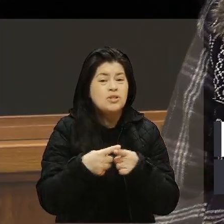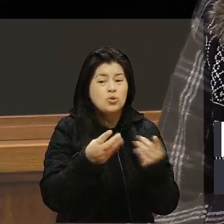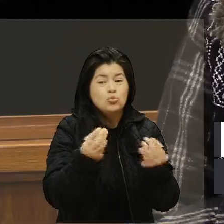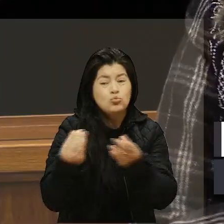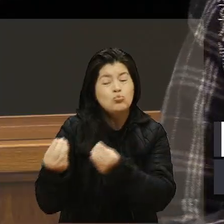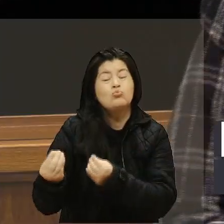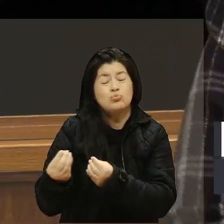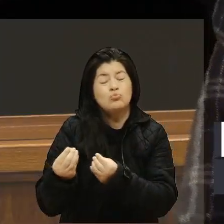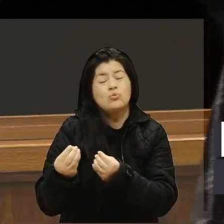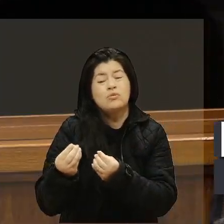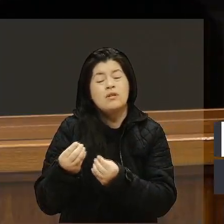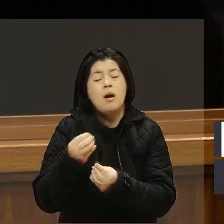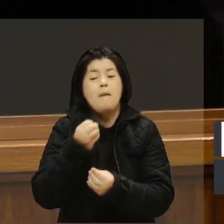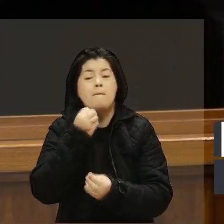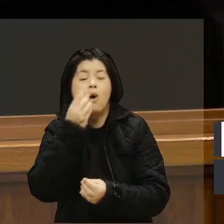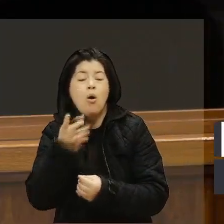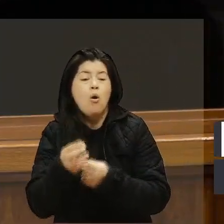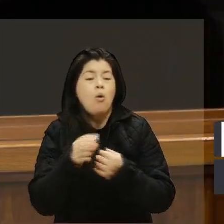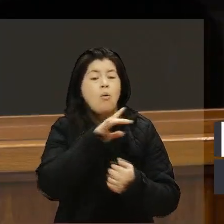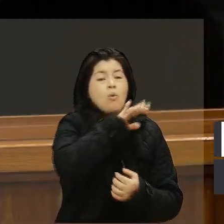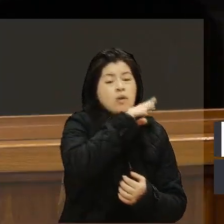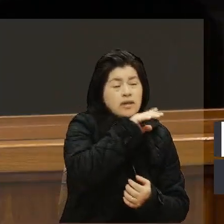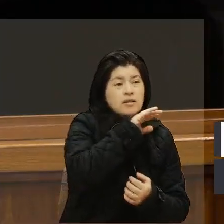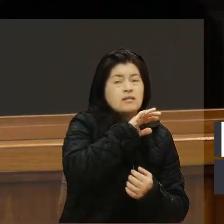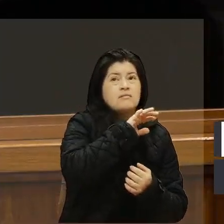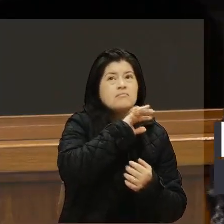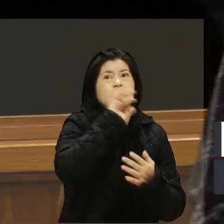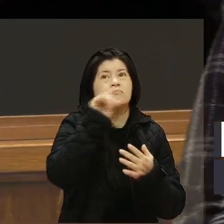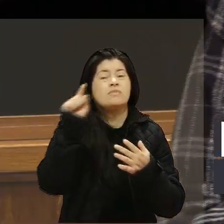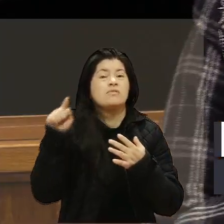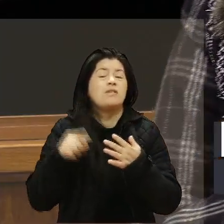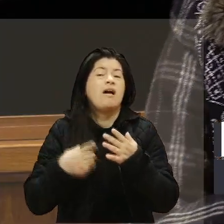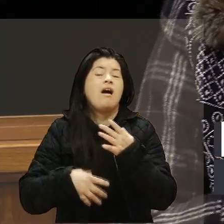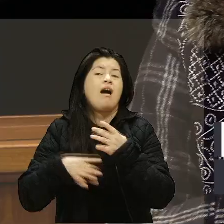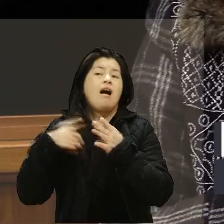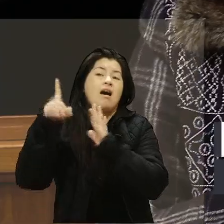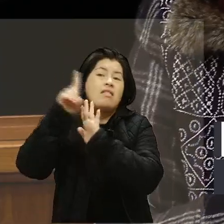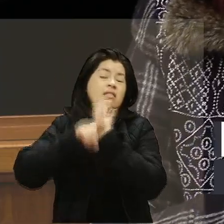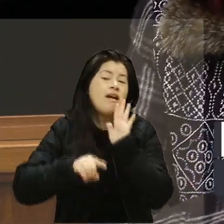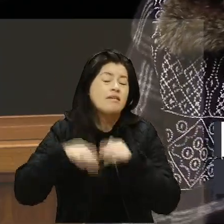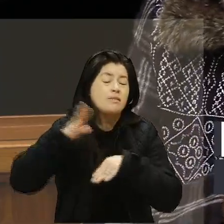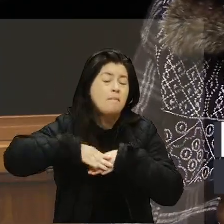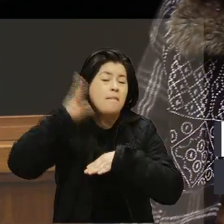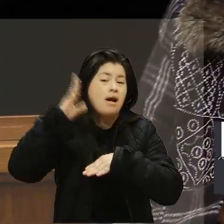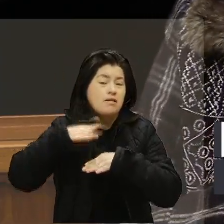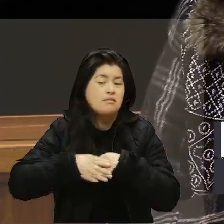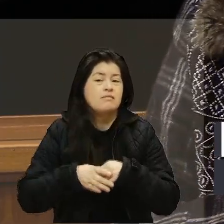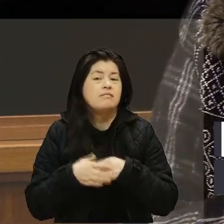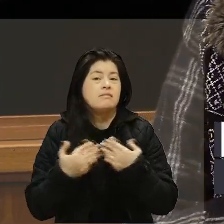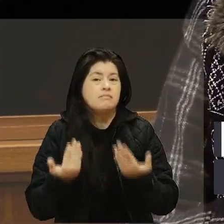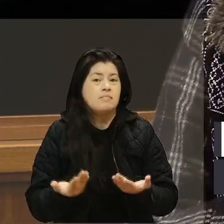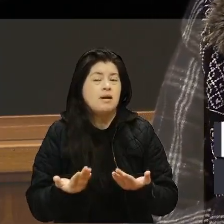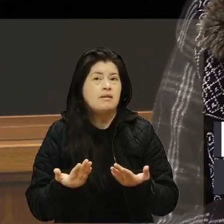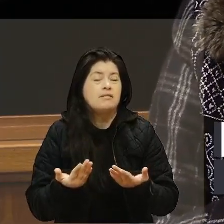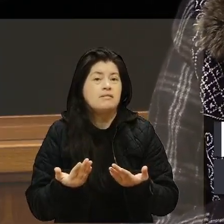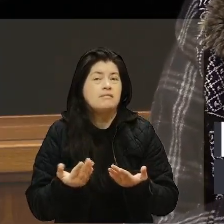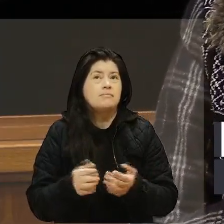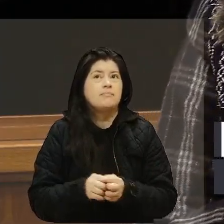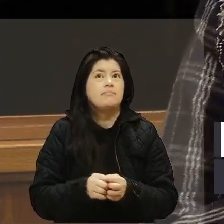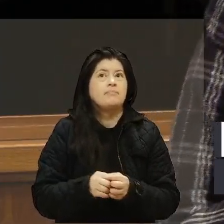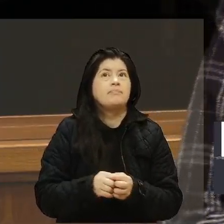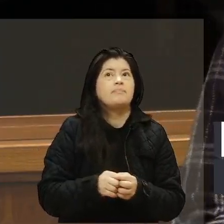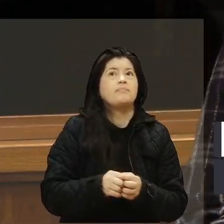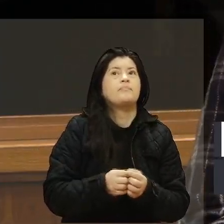tem ônus e bônus e talvez ter algumas décadas a mais tenha também seu ônus, né? E seu